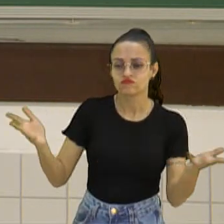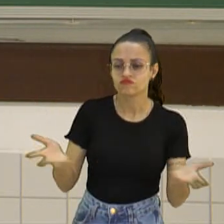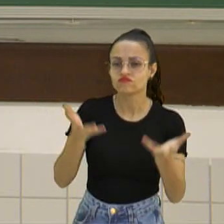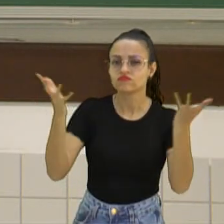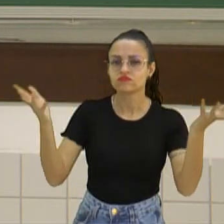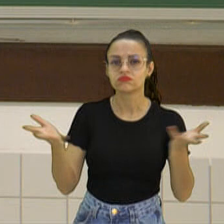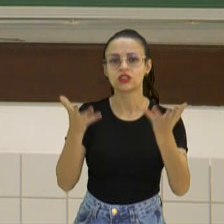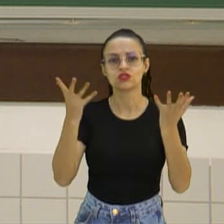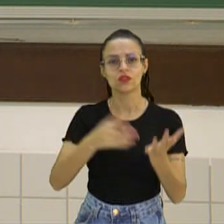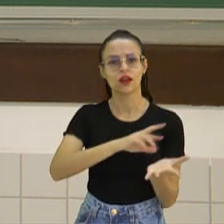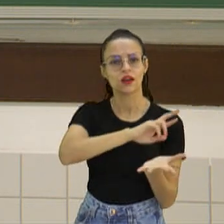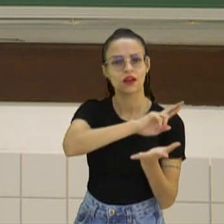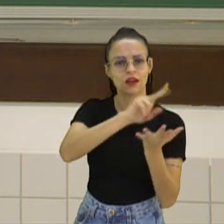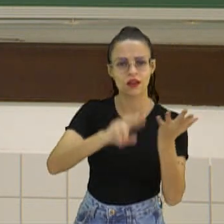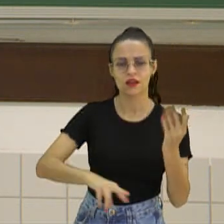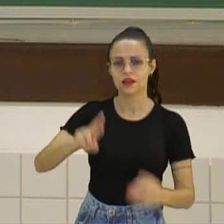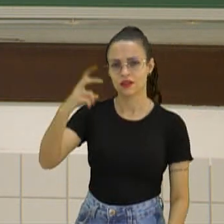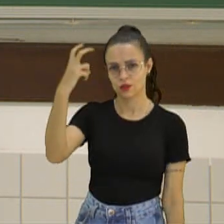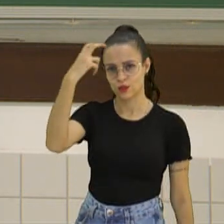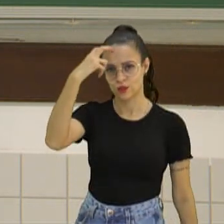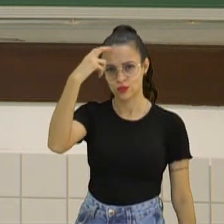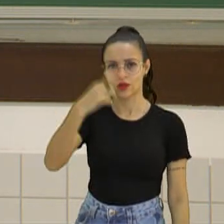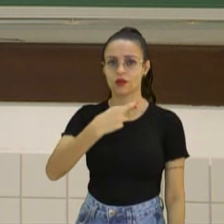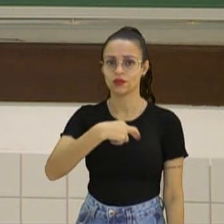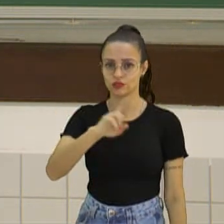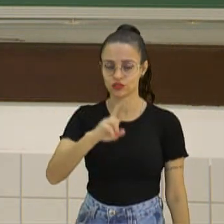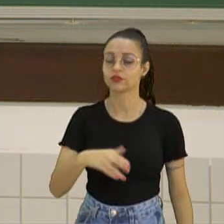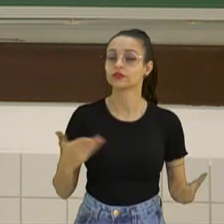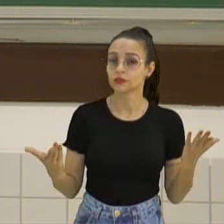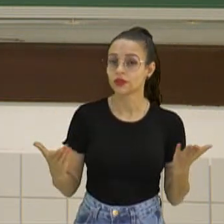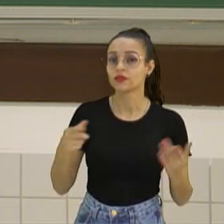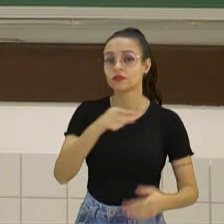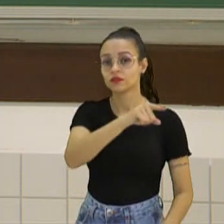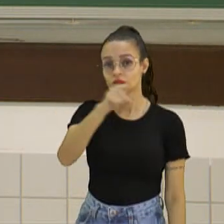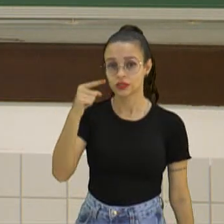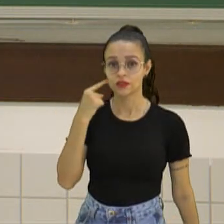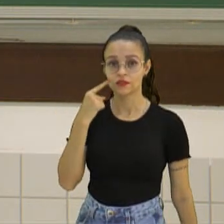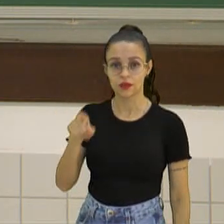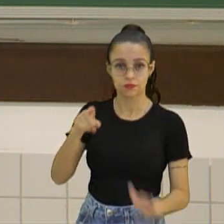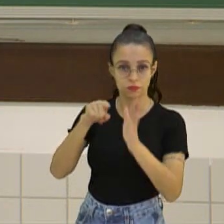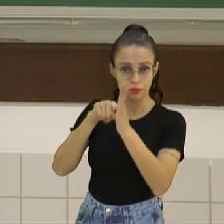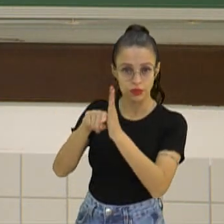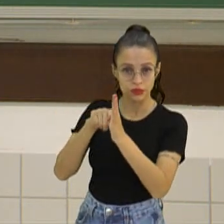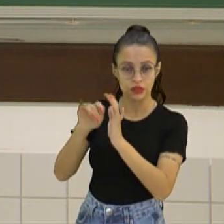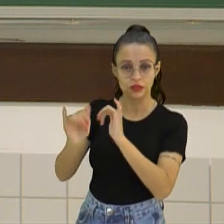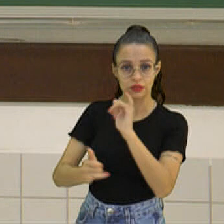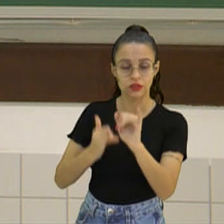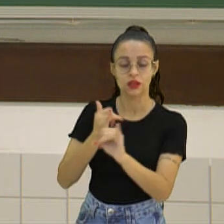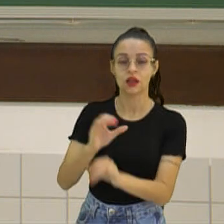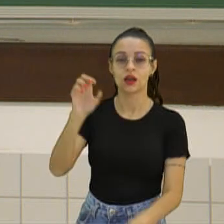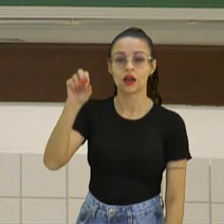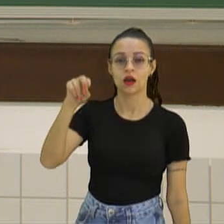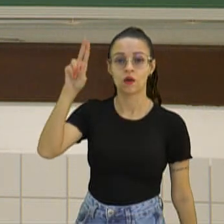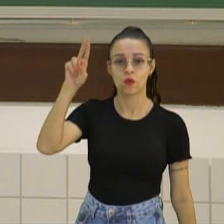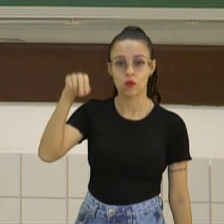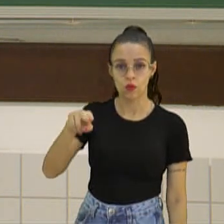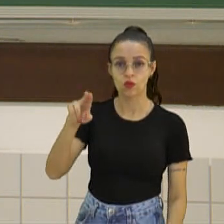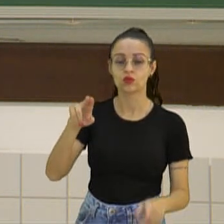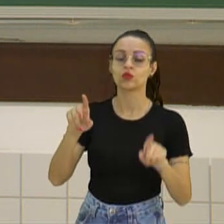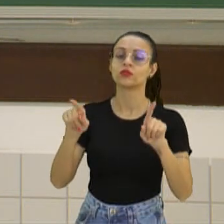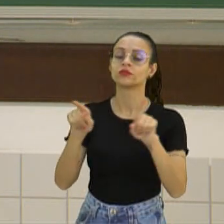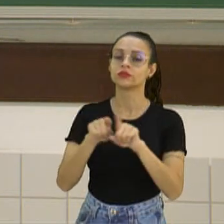o respeito à diversidade cultural e religiosa inclusive se você procurar na internet a ONU a Unesco